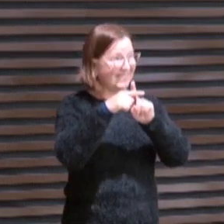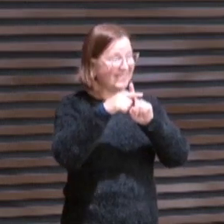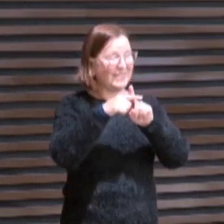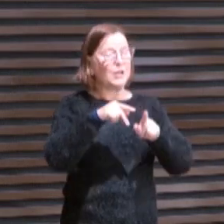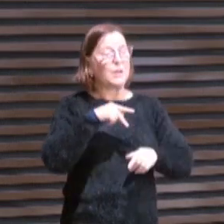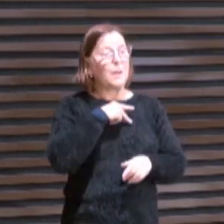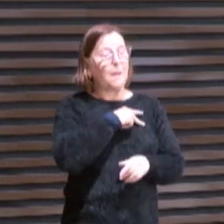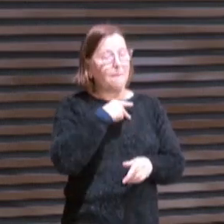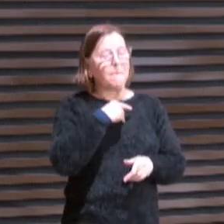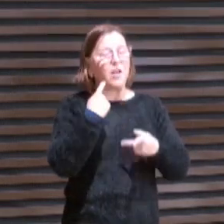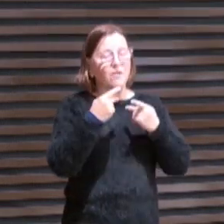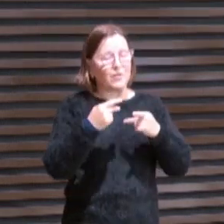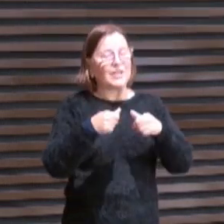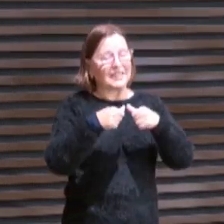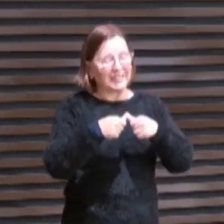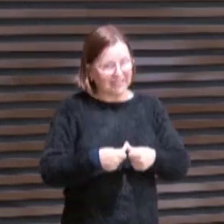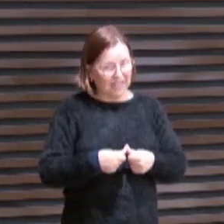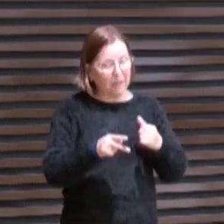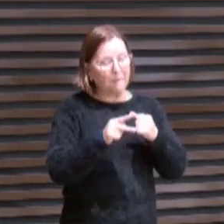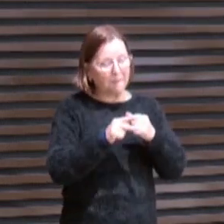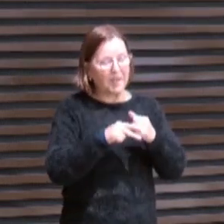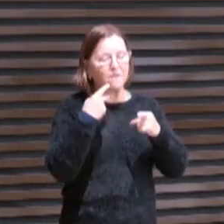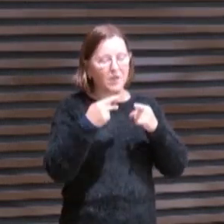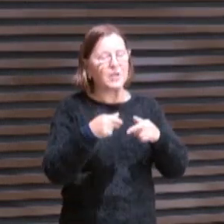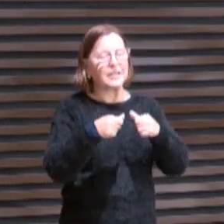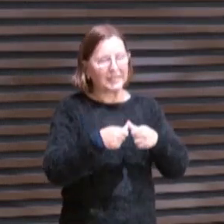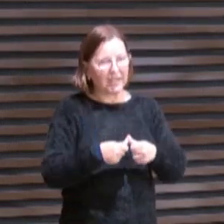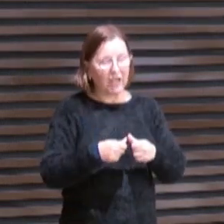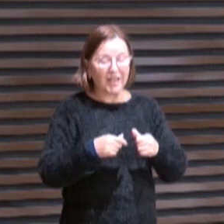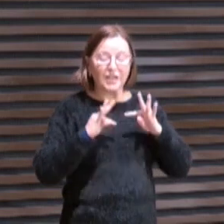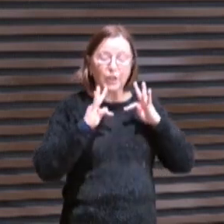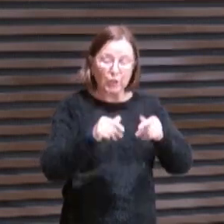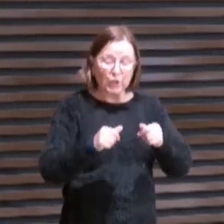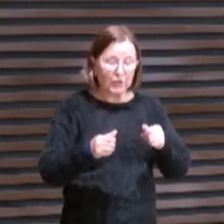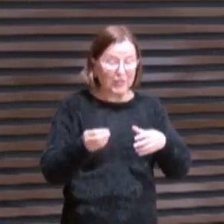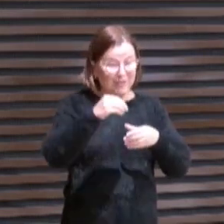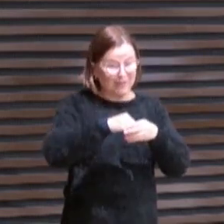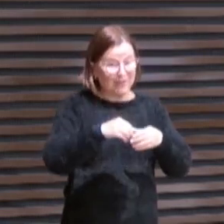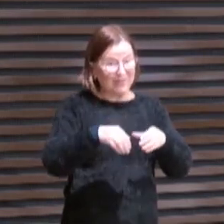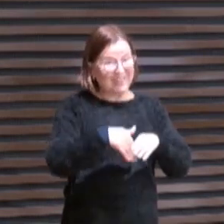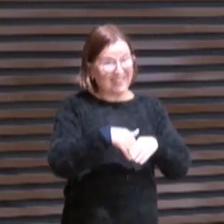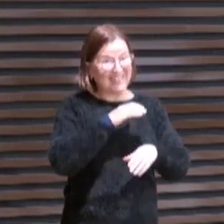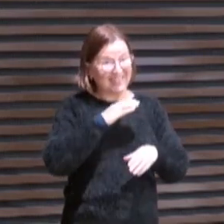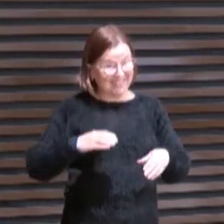Paulo disse que estava, todos os que foram batizados em Cristo disse que estava, então eu estou.